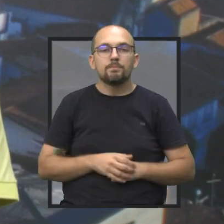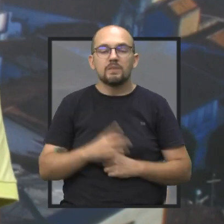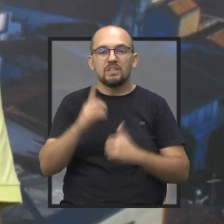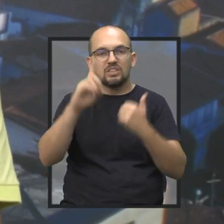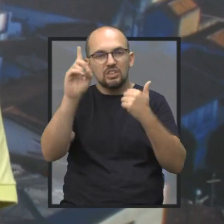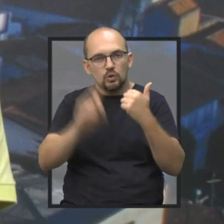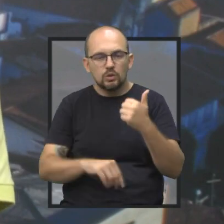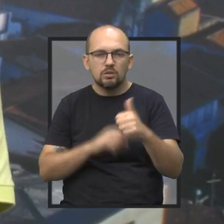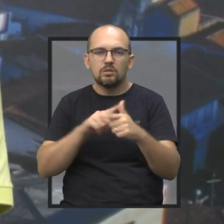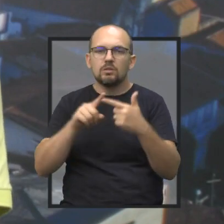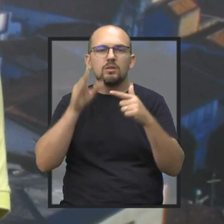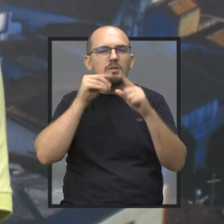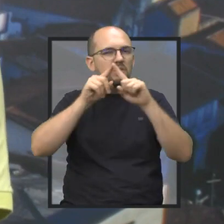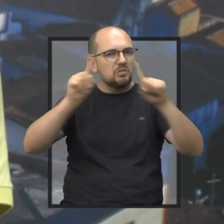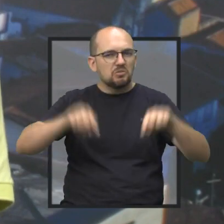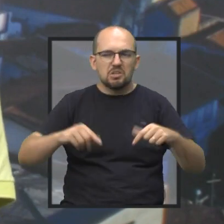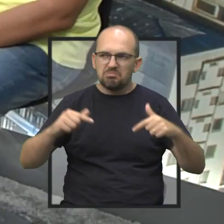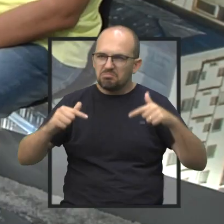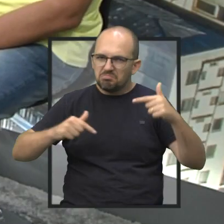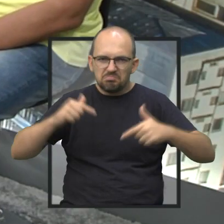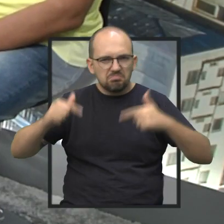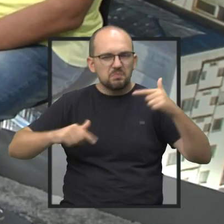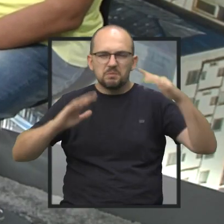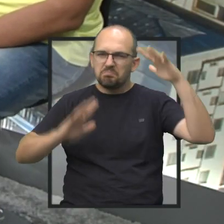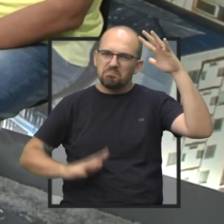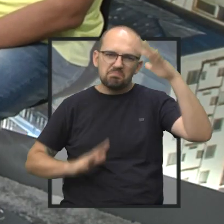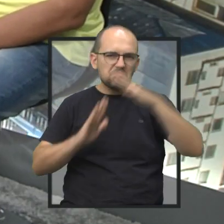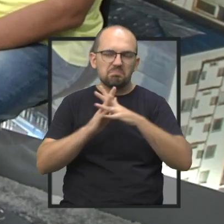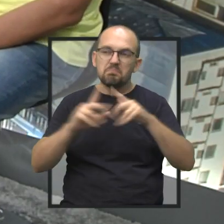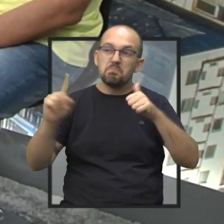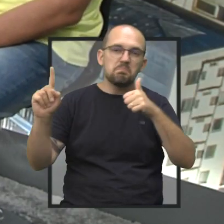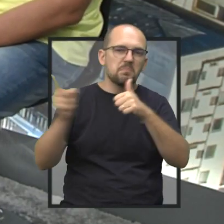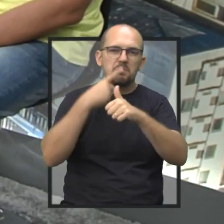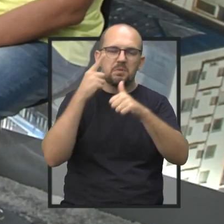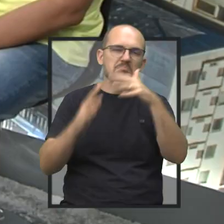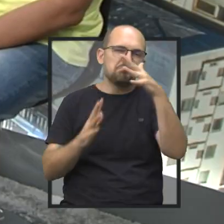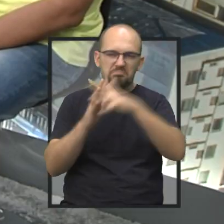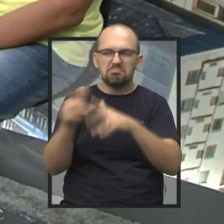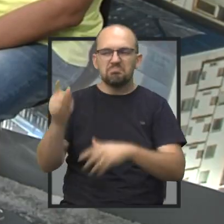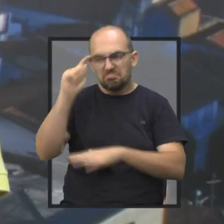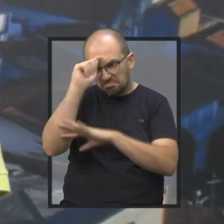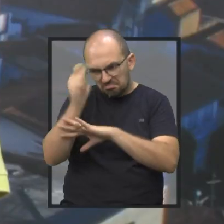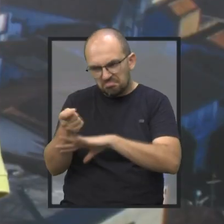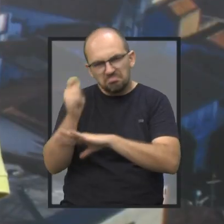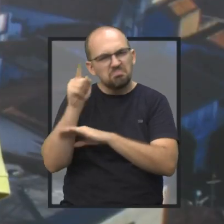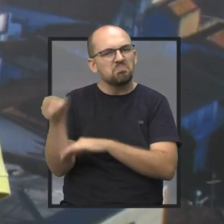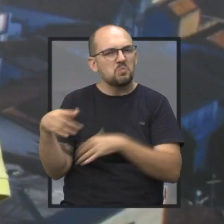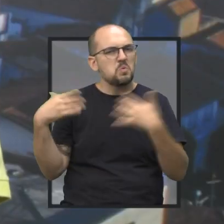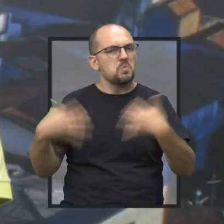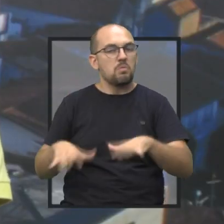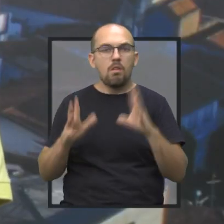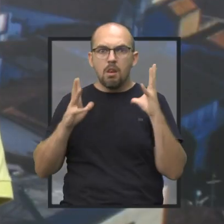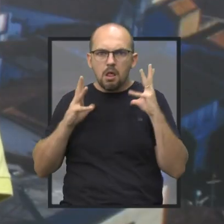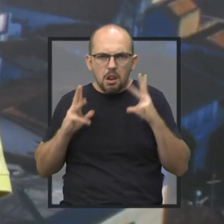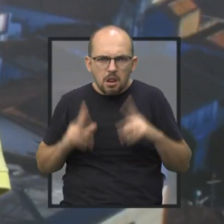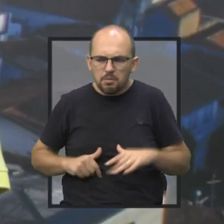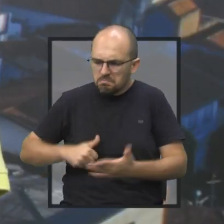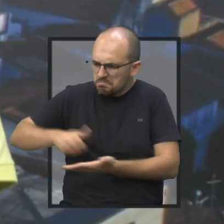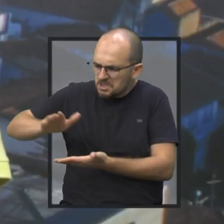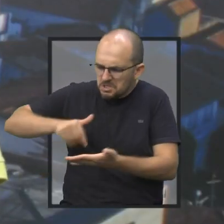os funcionários, é um nível... Trabalho de primeira linha, né? Tem que tirar o chapéu. Limpeza,